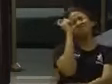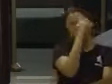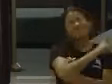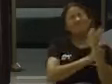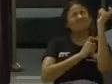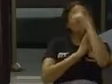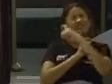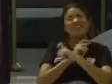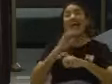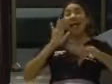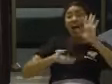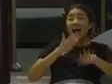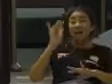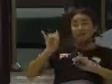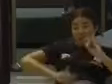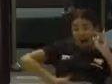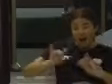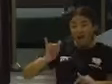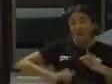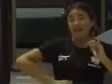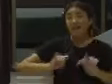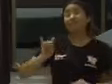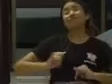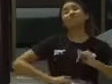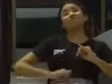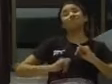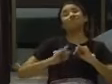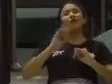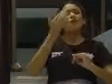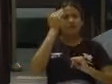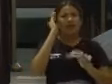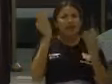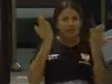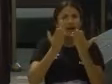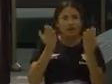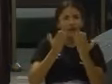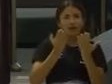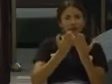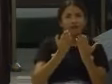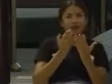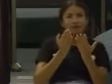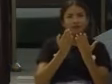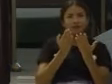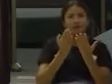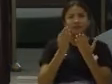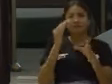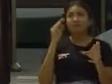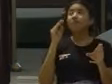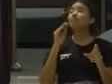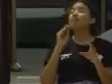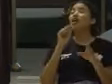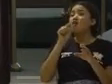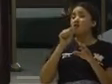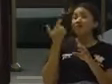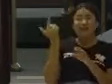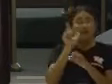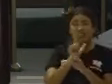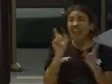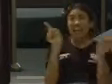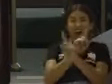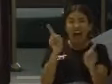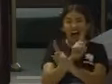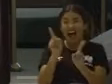sofre, vai matriculado na escola da provação, e o povo diz, você nunca mais sairá dessa, não vai aguentar, não